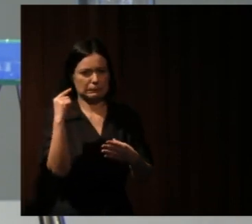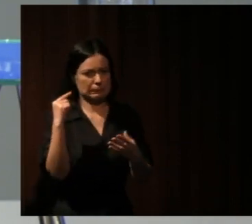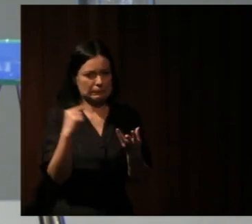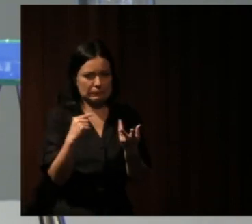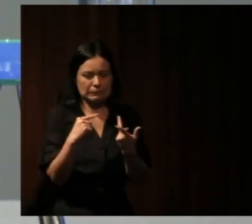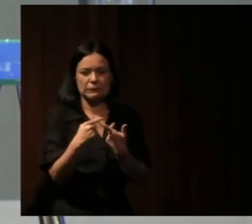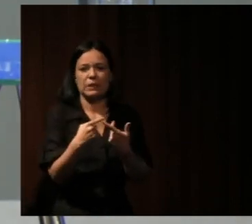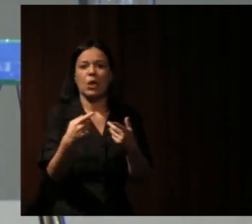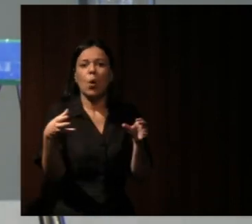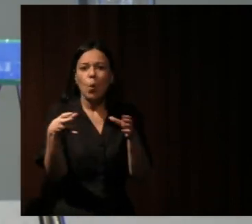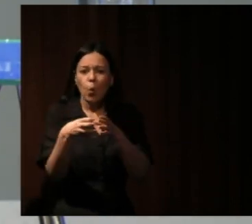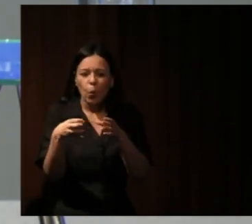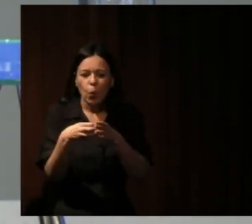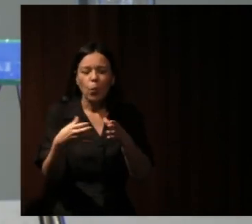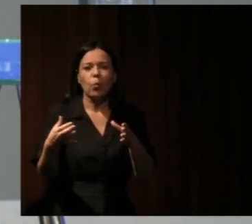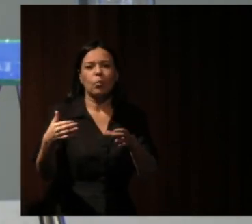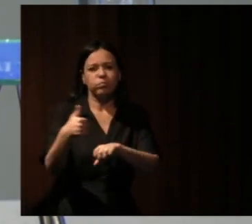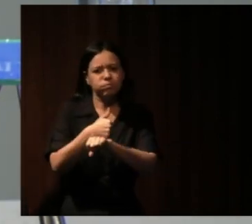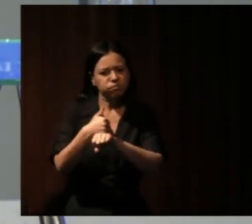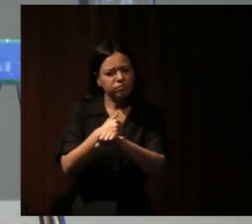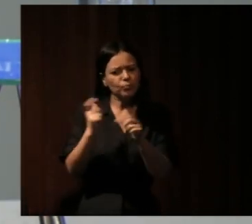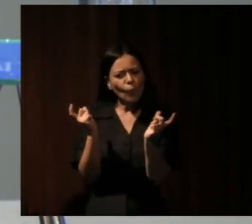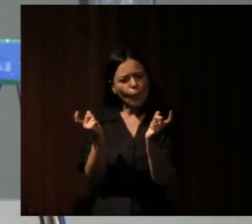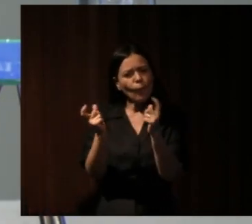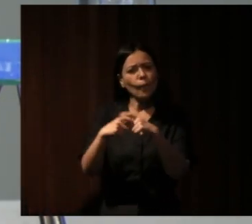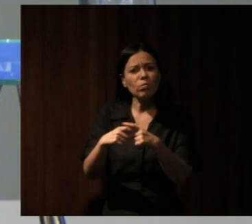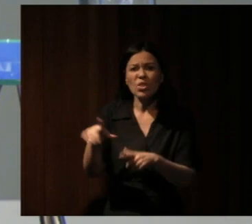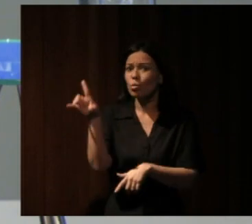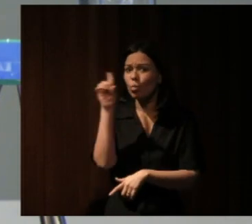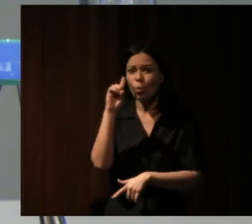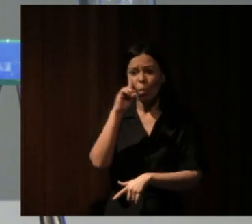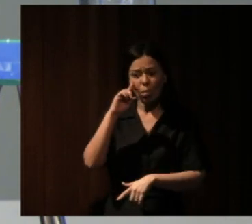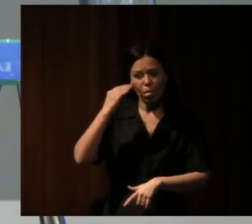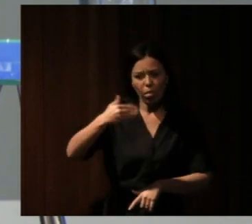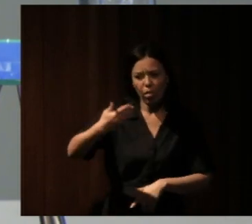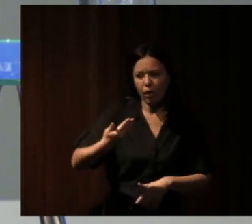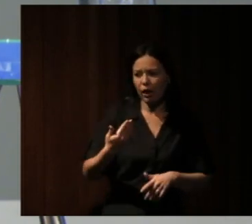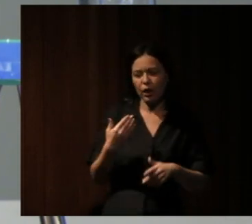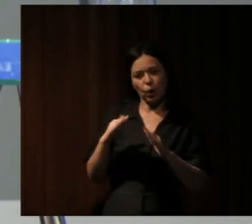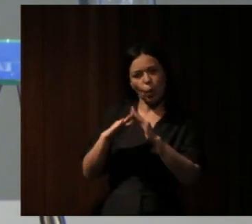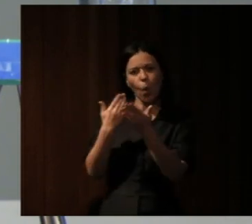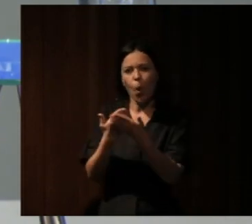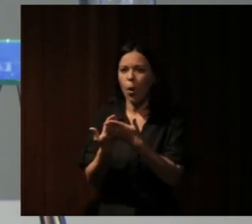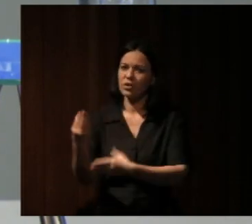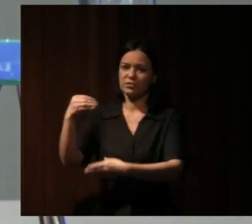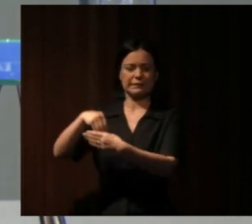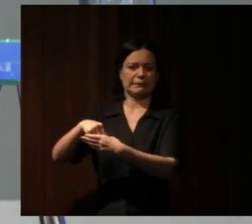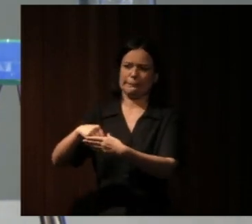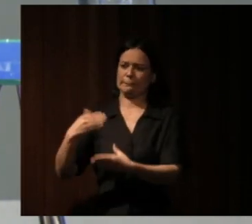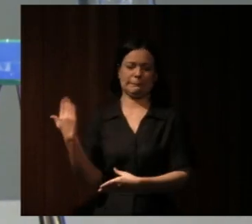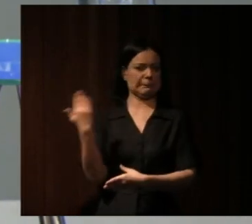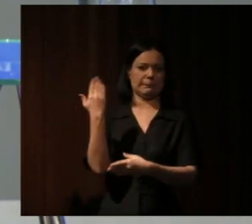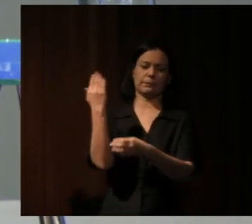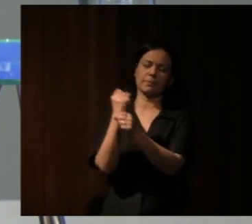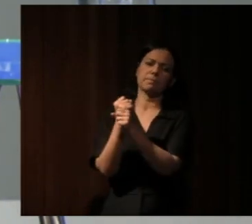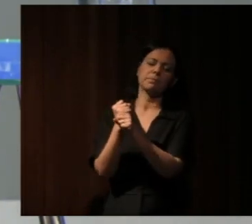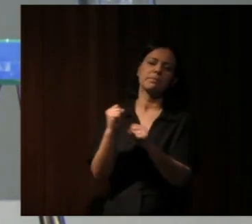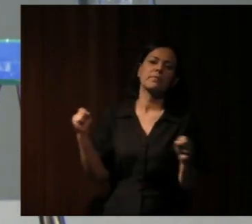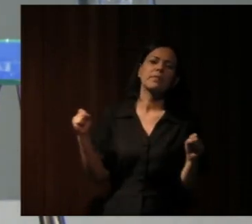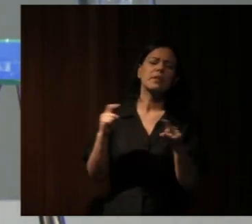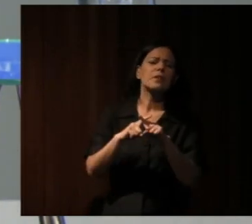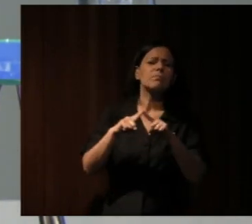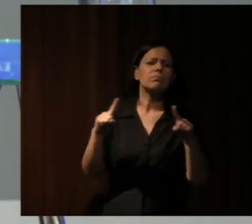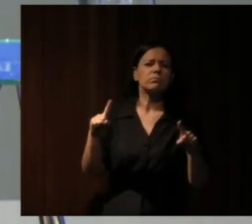enxuta a cobertura é Ampla então a gente não consegue estar no dia a dia das escolas eh acho que é uma vantagem que essa rotina